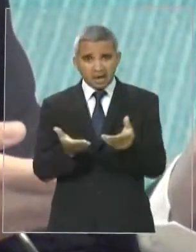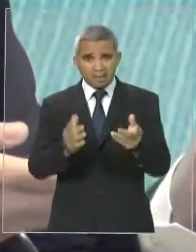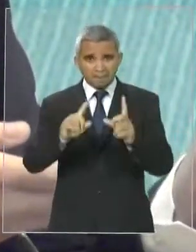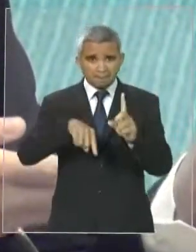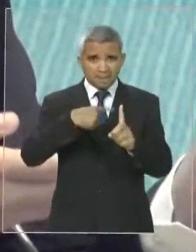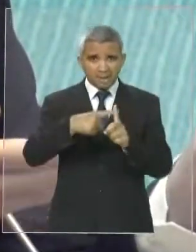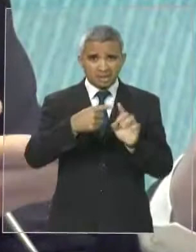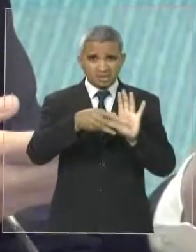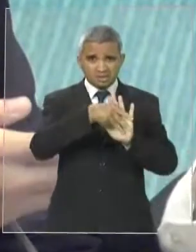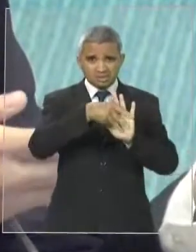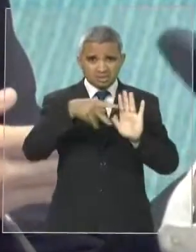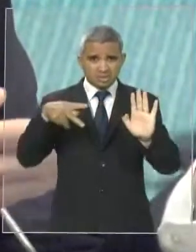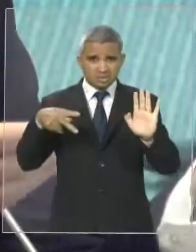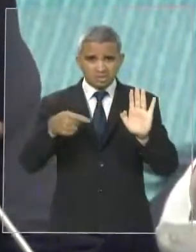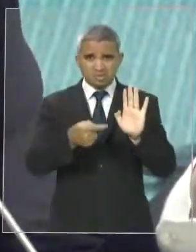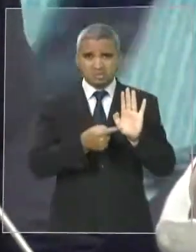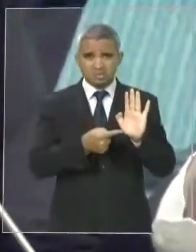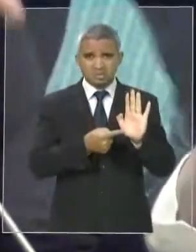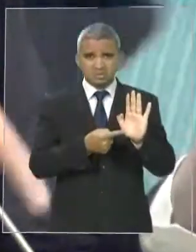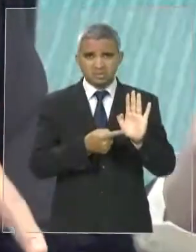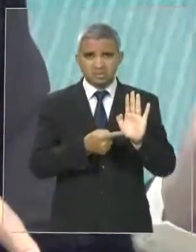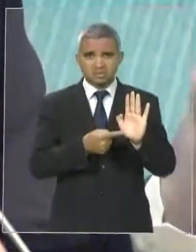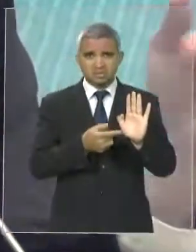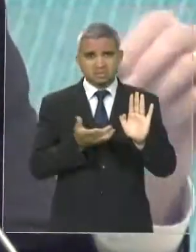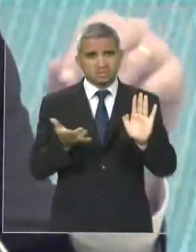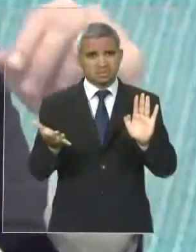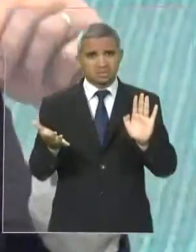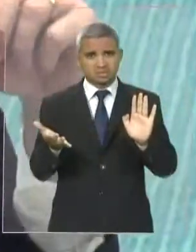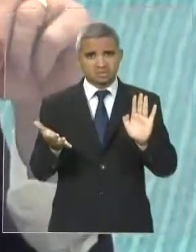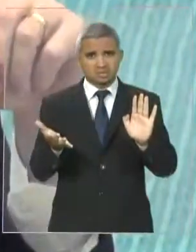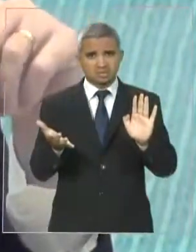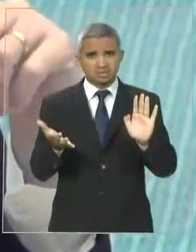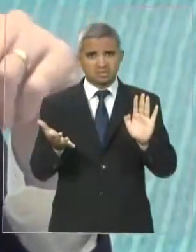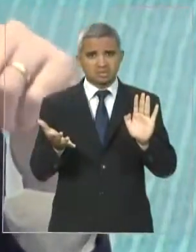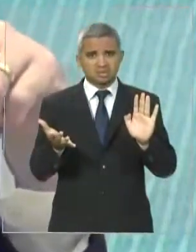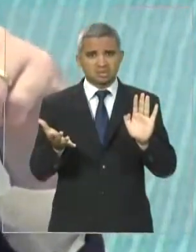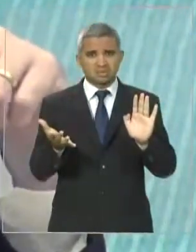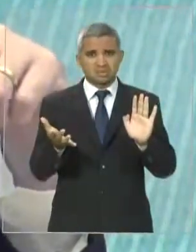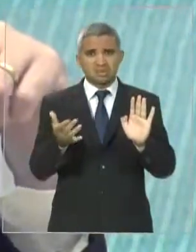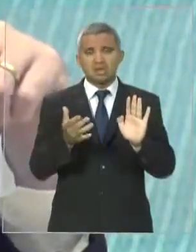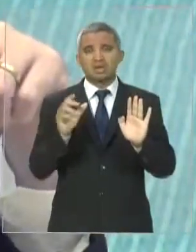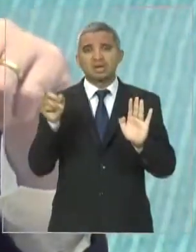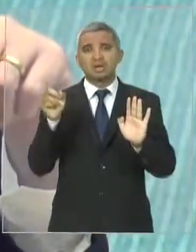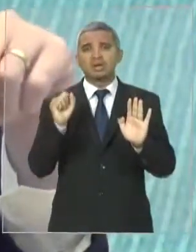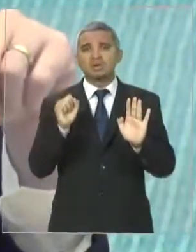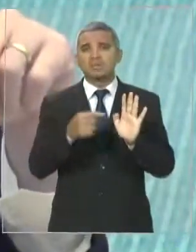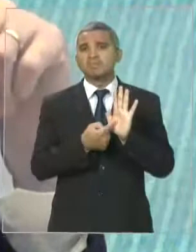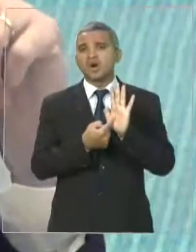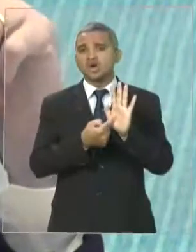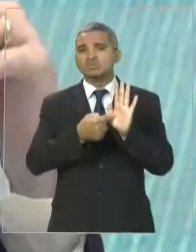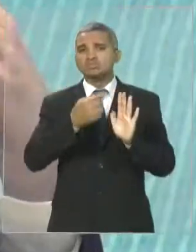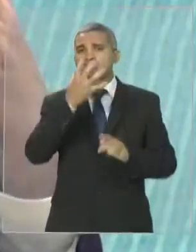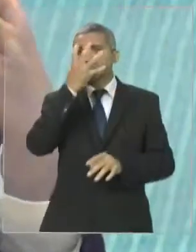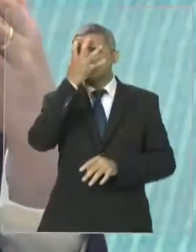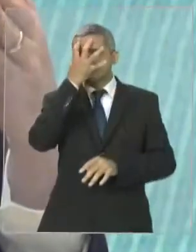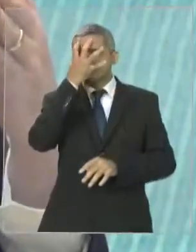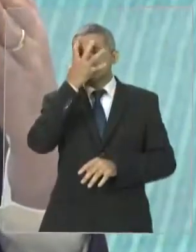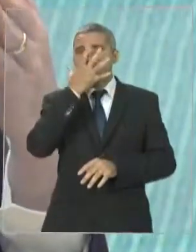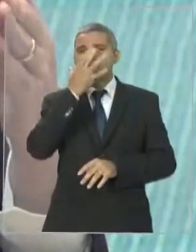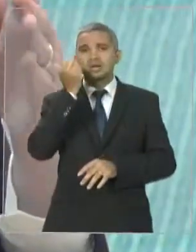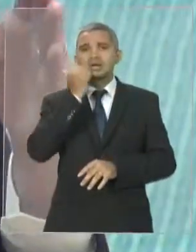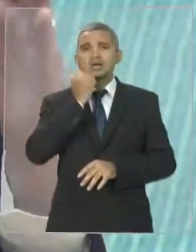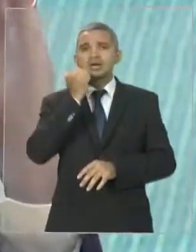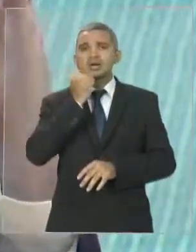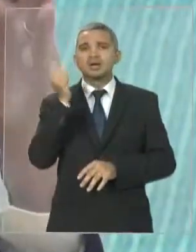medida provisória para fazer o que ele realmente está dando um atestado de irresponsabilidade. Então, eu só queria fazer